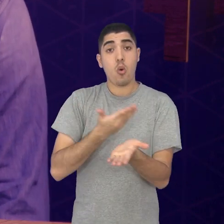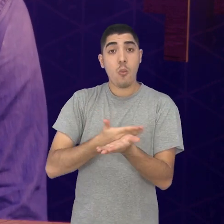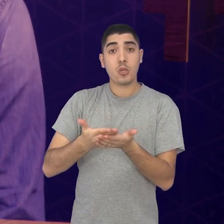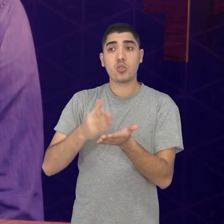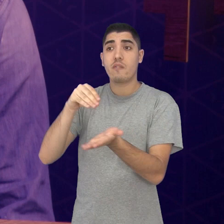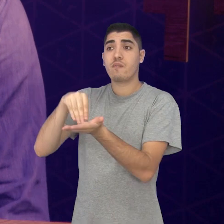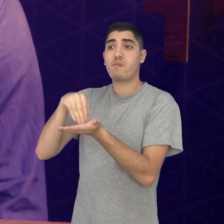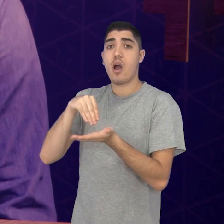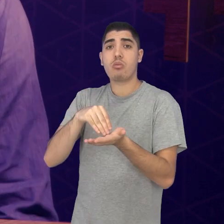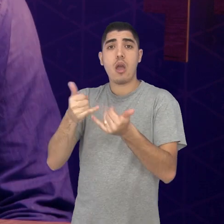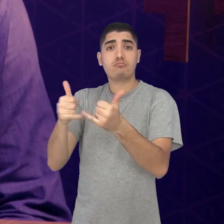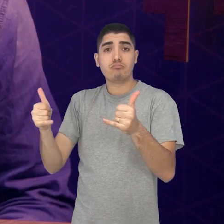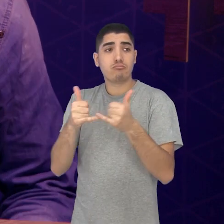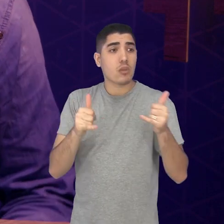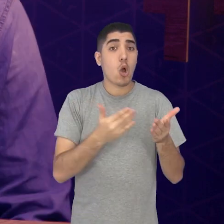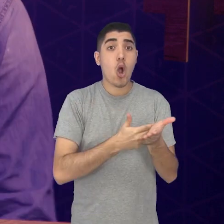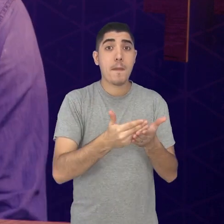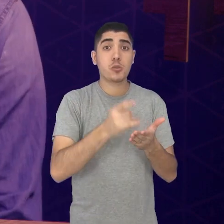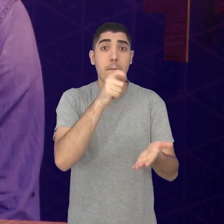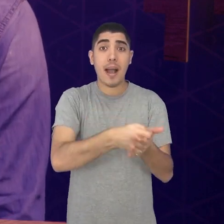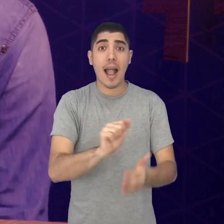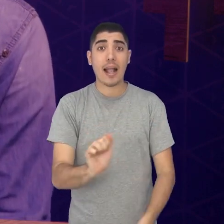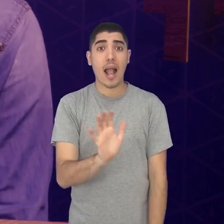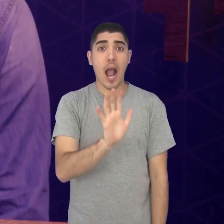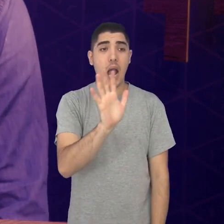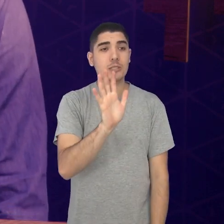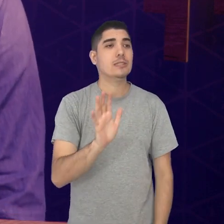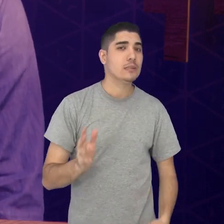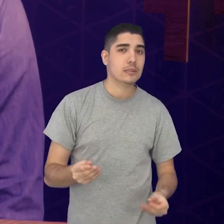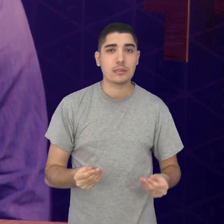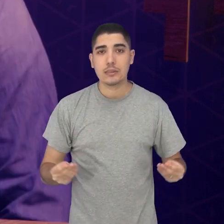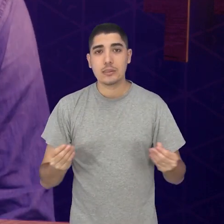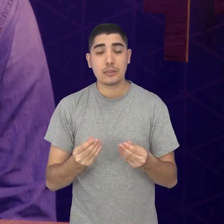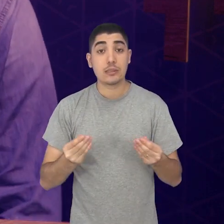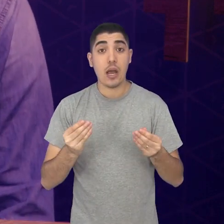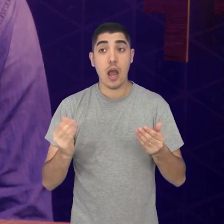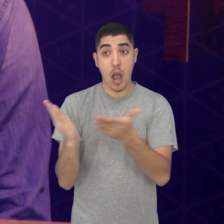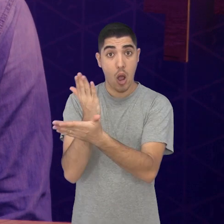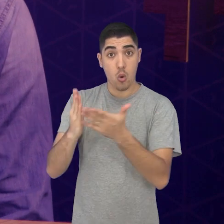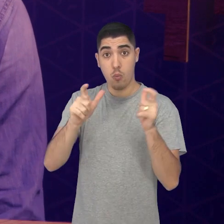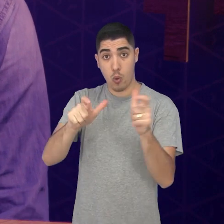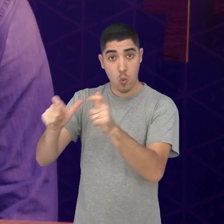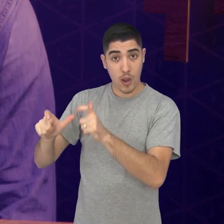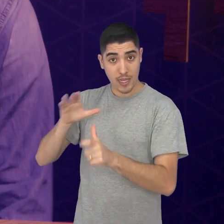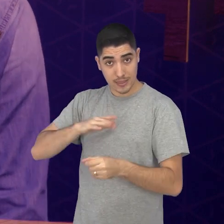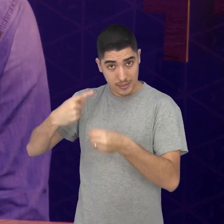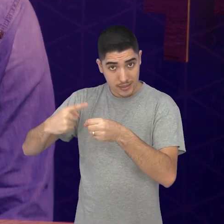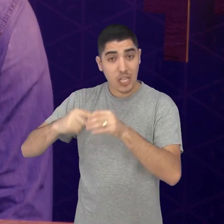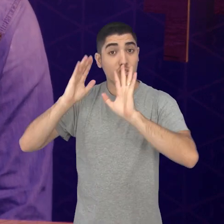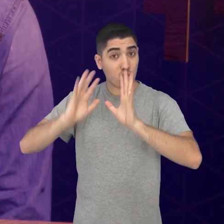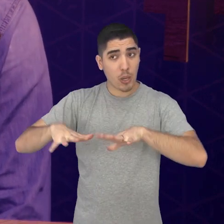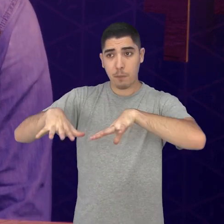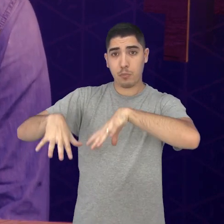faltar energia, tudo mais, encareceu a energia, tudo mais. E aí algumas cidades chegaram a